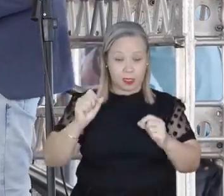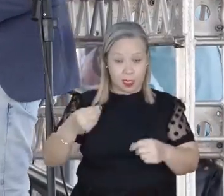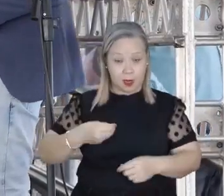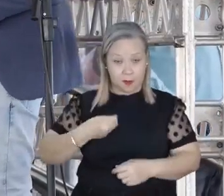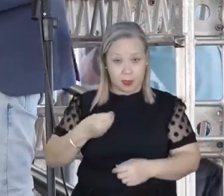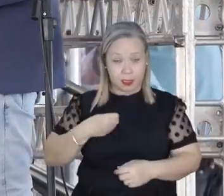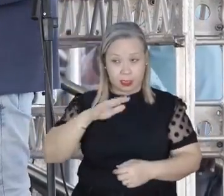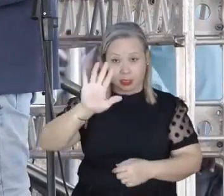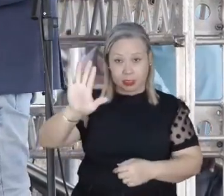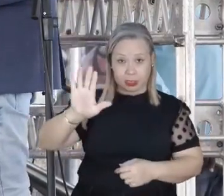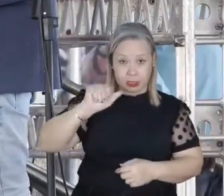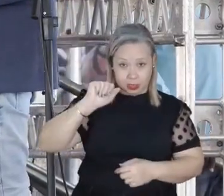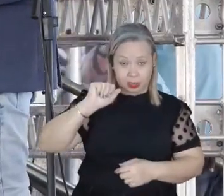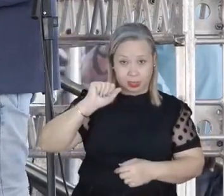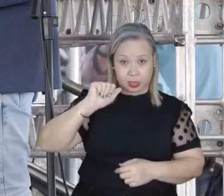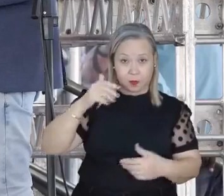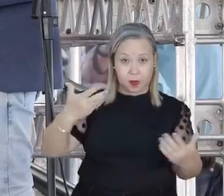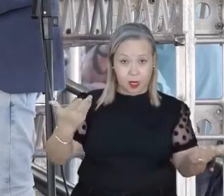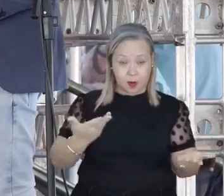meu amigo,